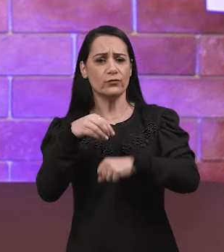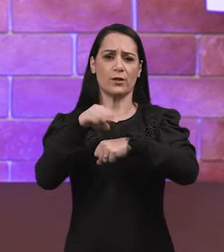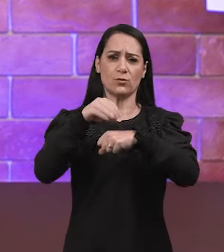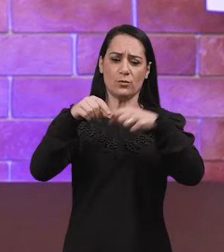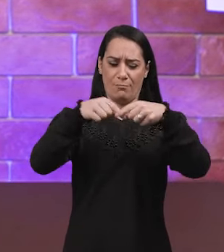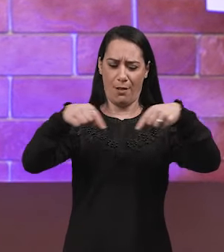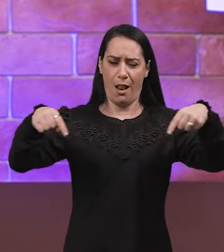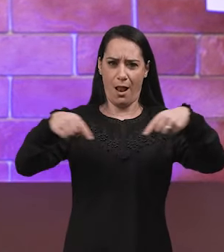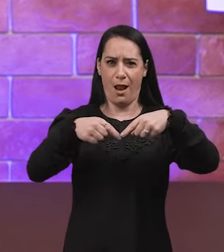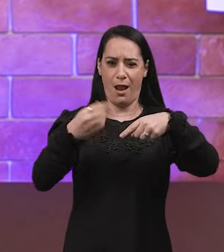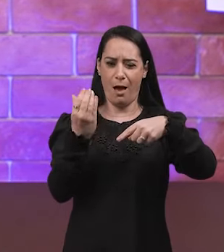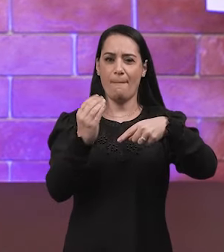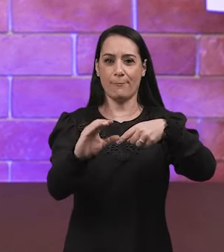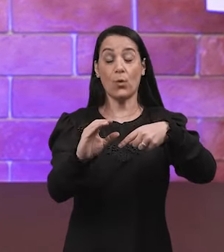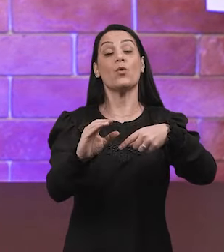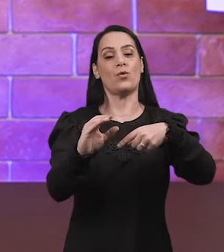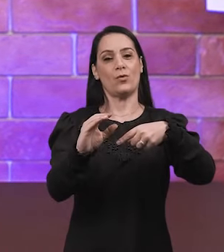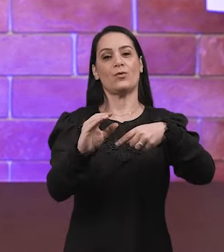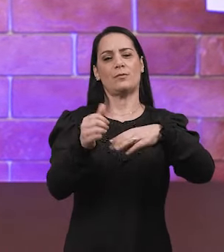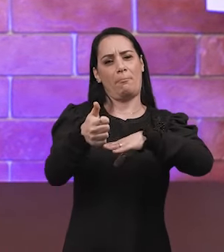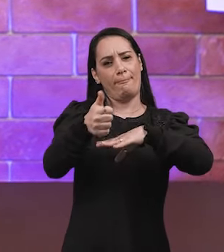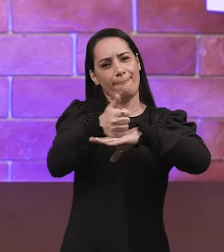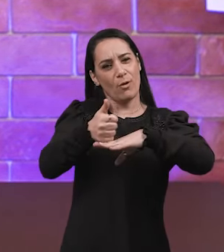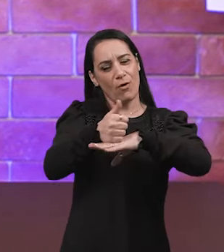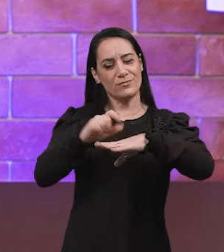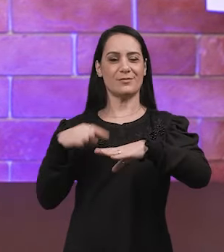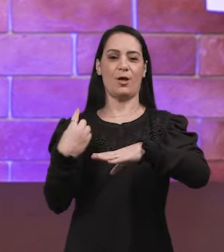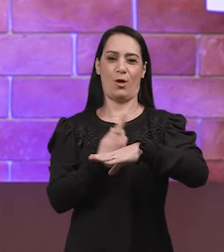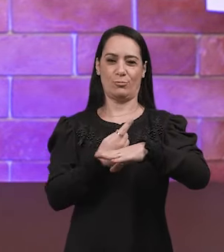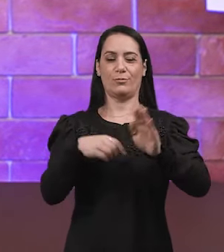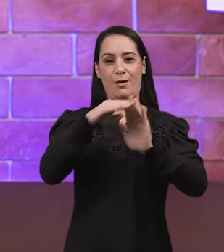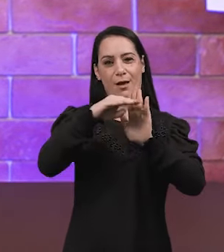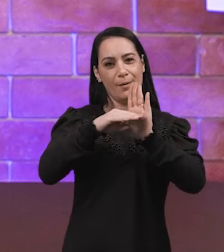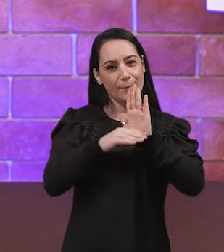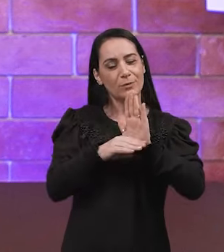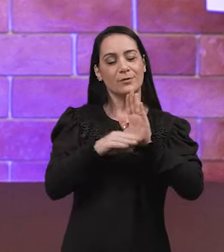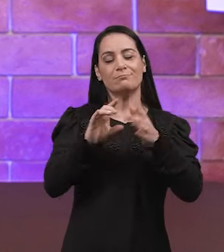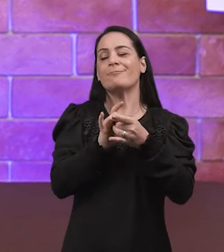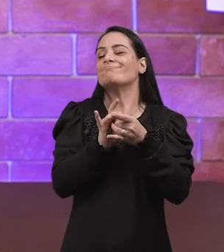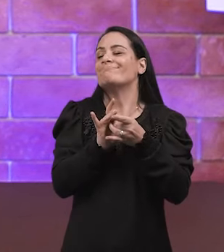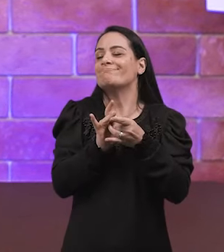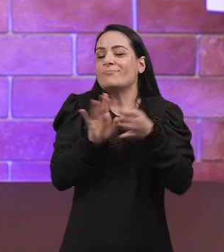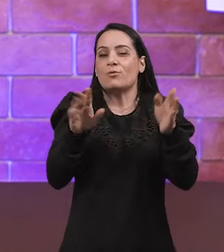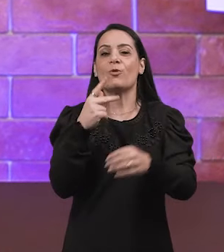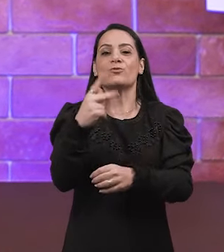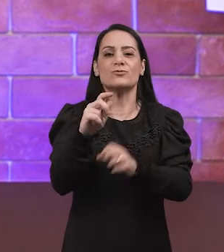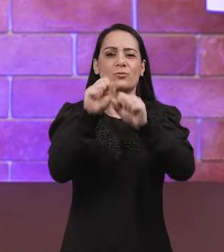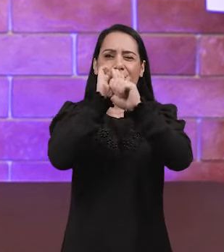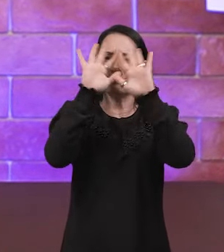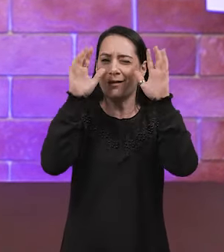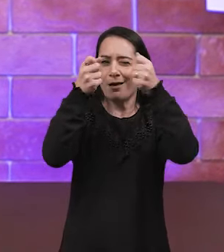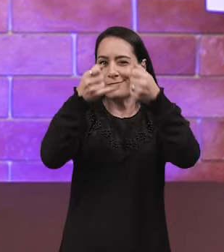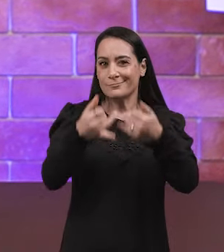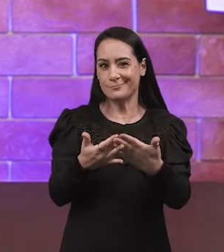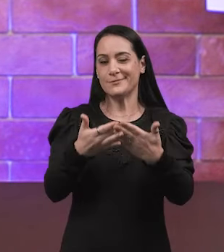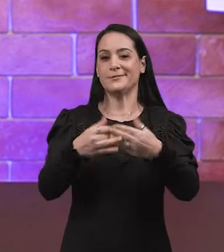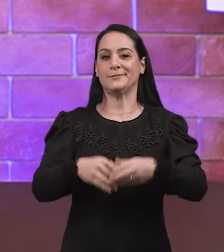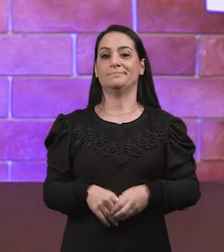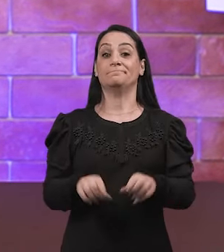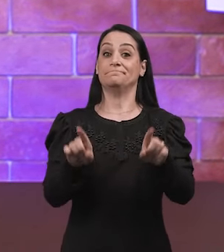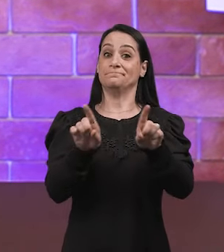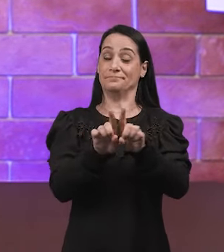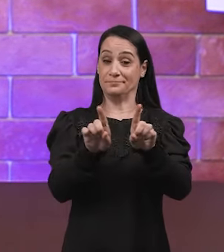pode colocar suas dúvidas e sugestões aqui embaixo, que os nossos especialistas aqui da ScanSource estão à disposição